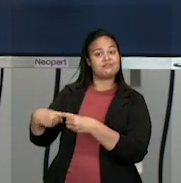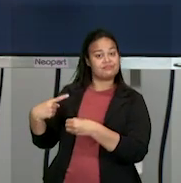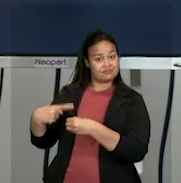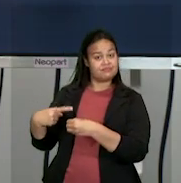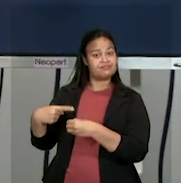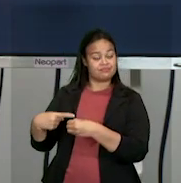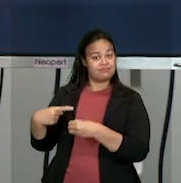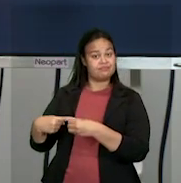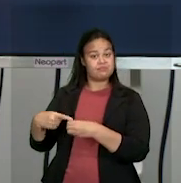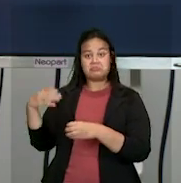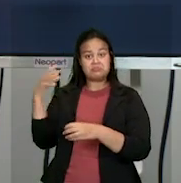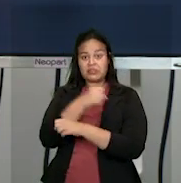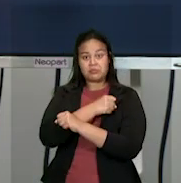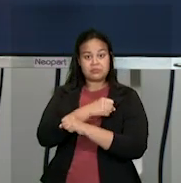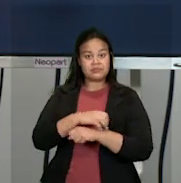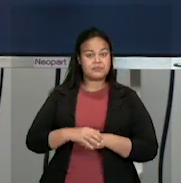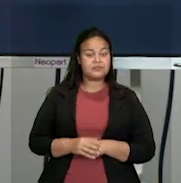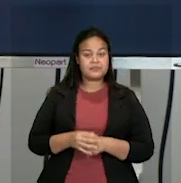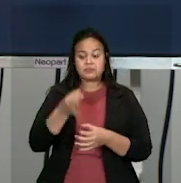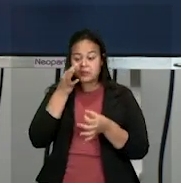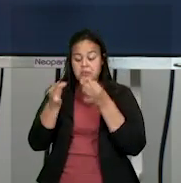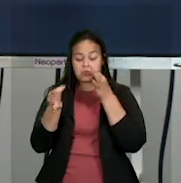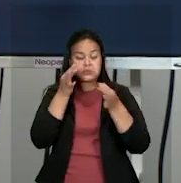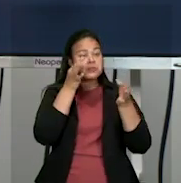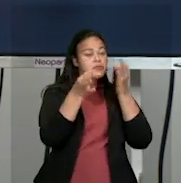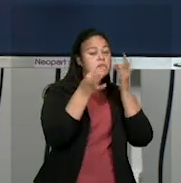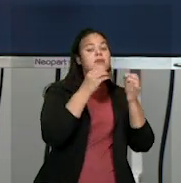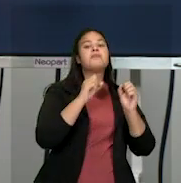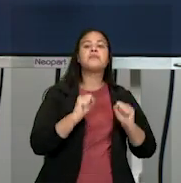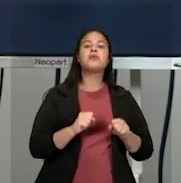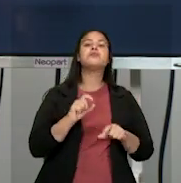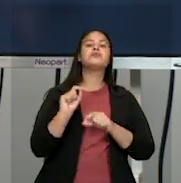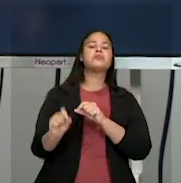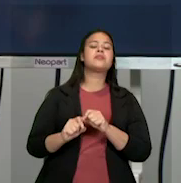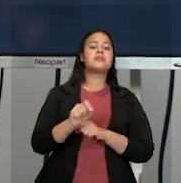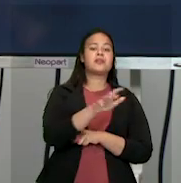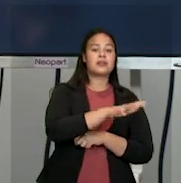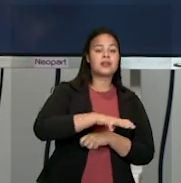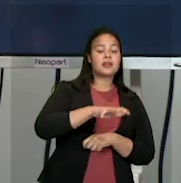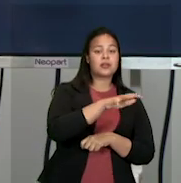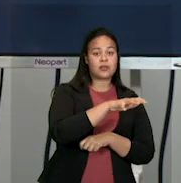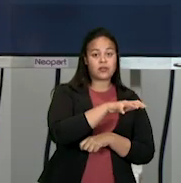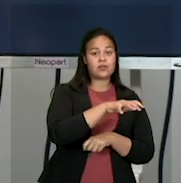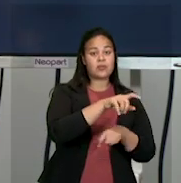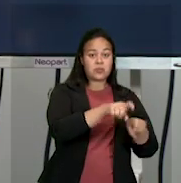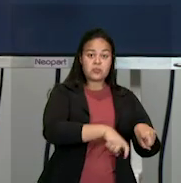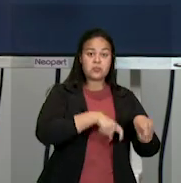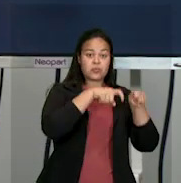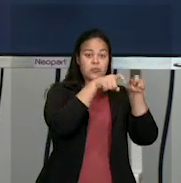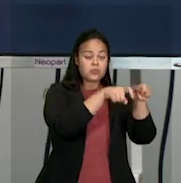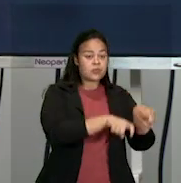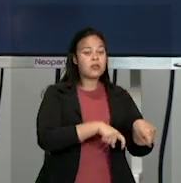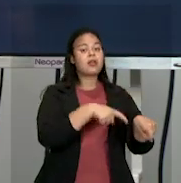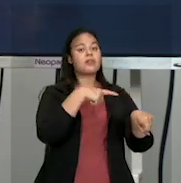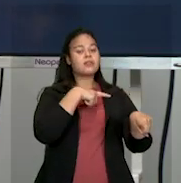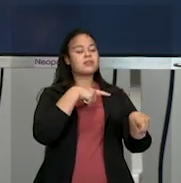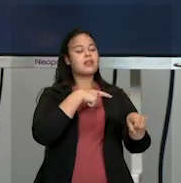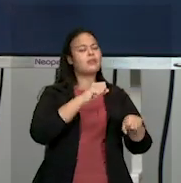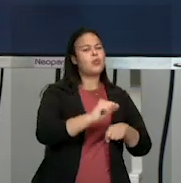da cidade. Você pode observar, por exemplo, que na paisagem rural existe